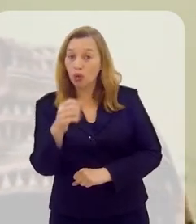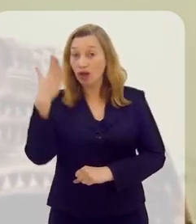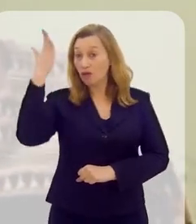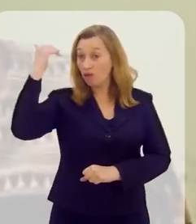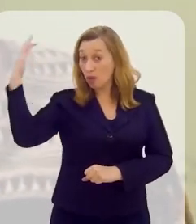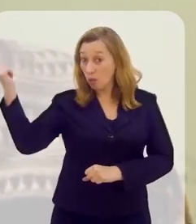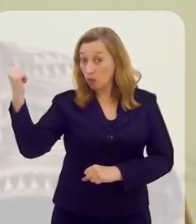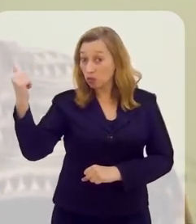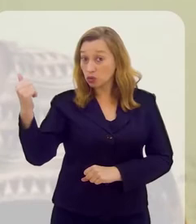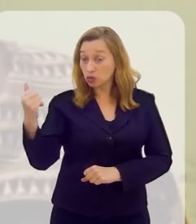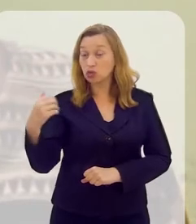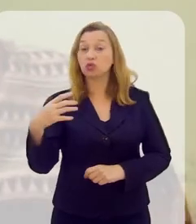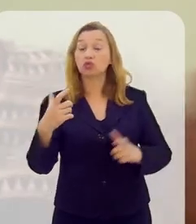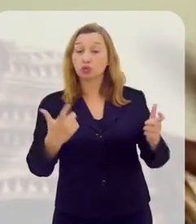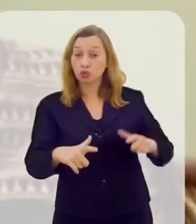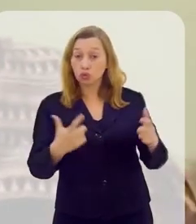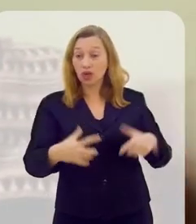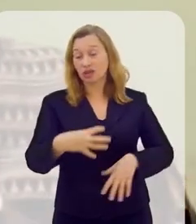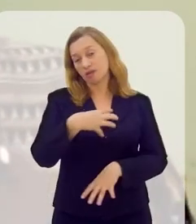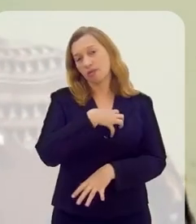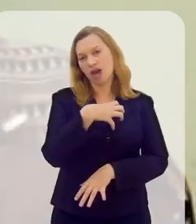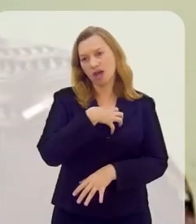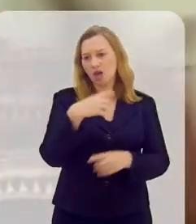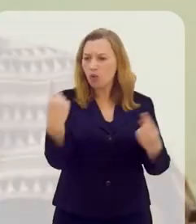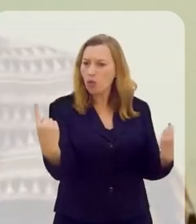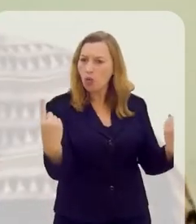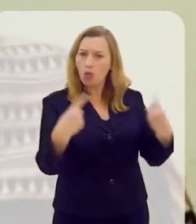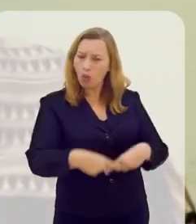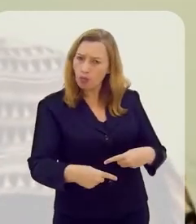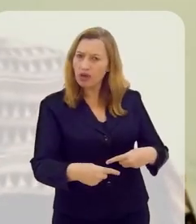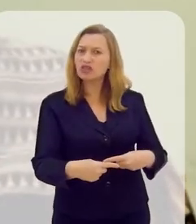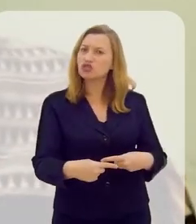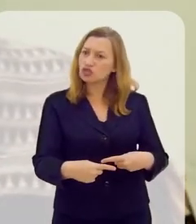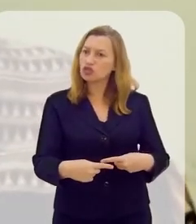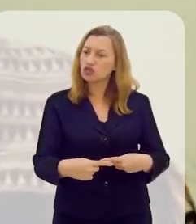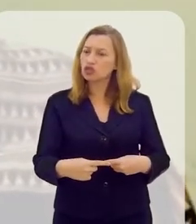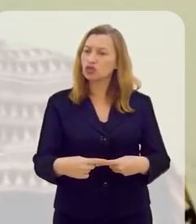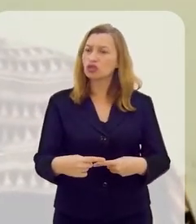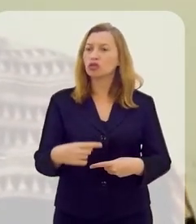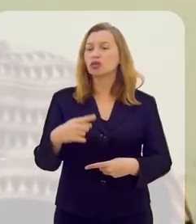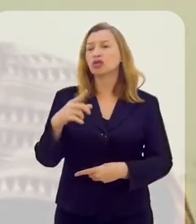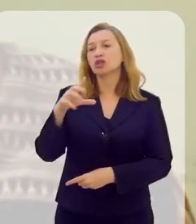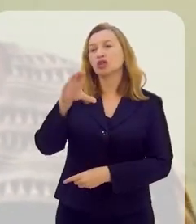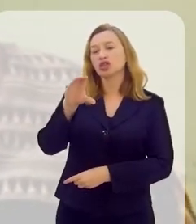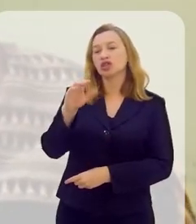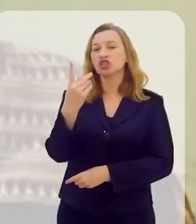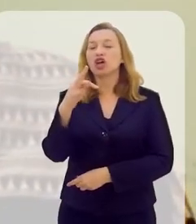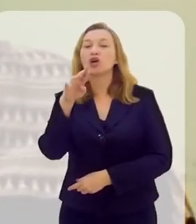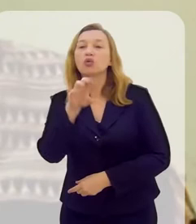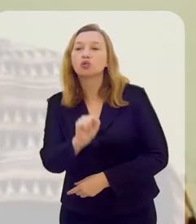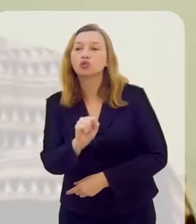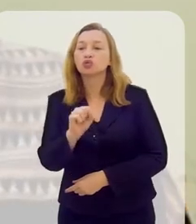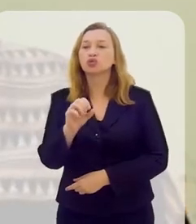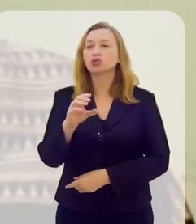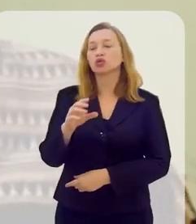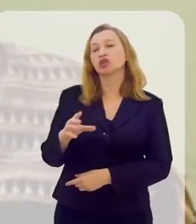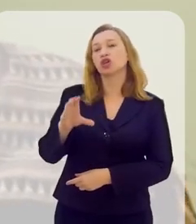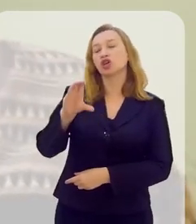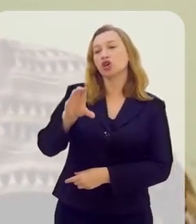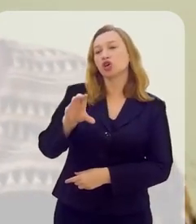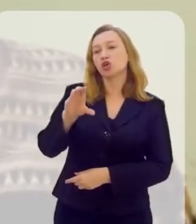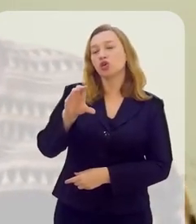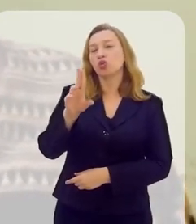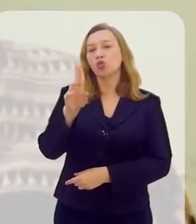No Recôncavo Baiano, teve um ápice, era um dos, ele competia com os charutos cubanos, até hoje existe